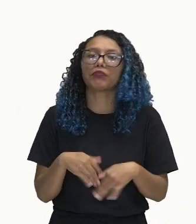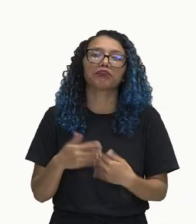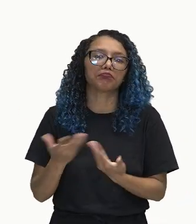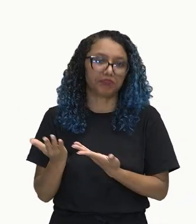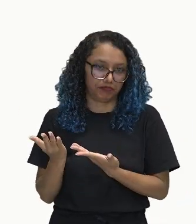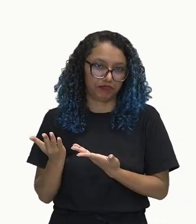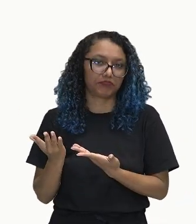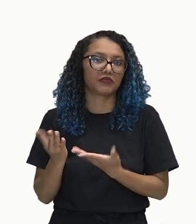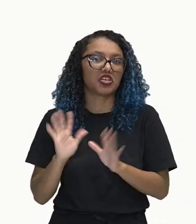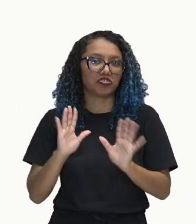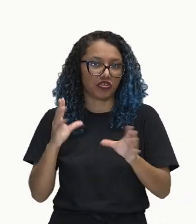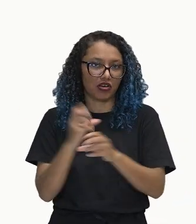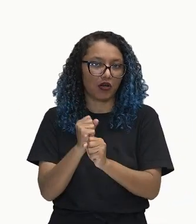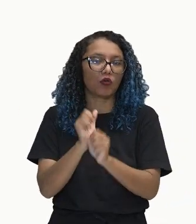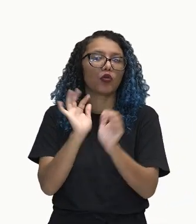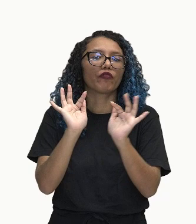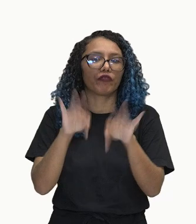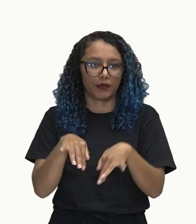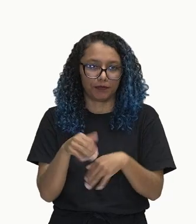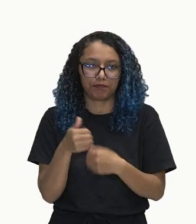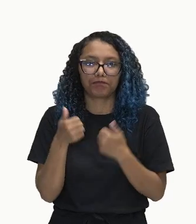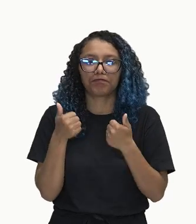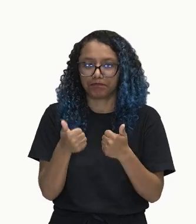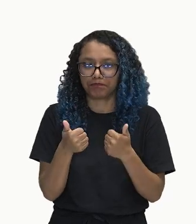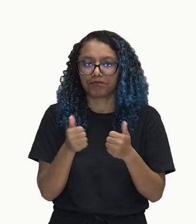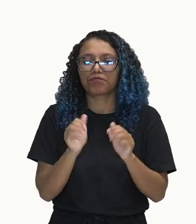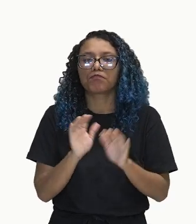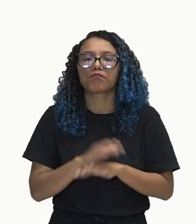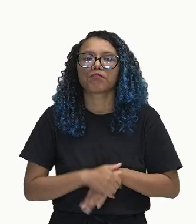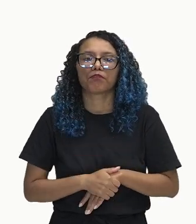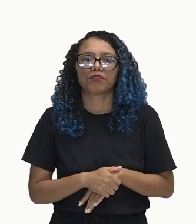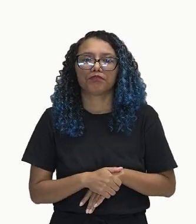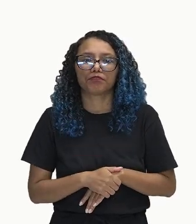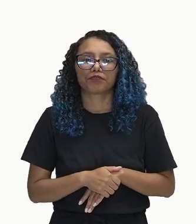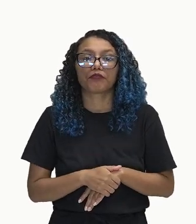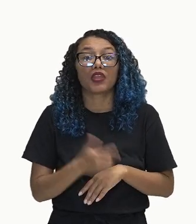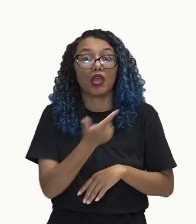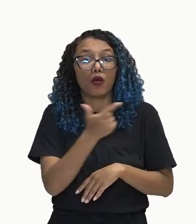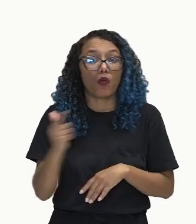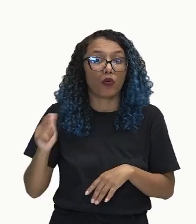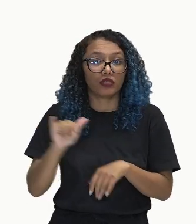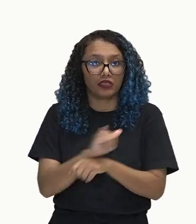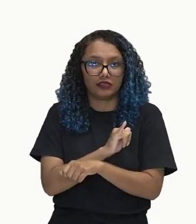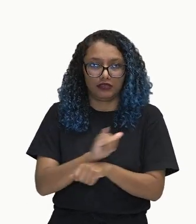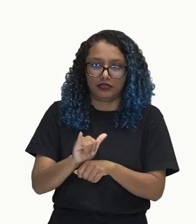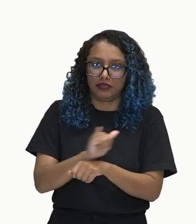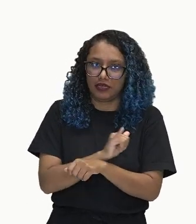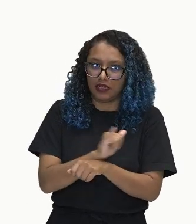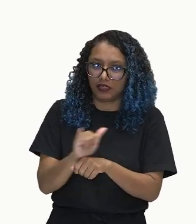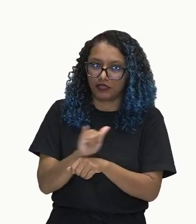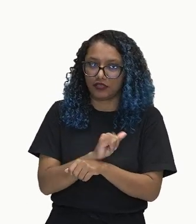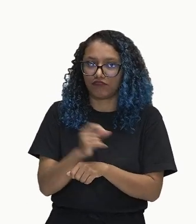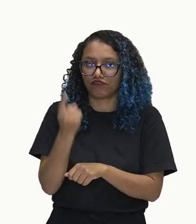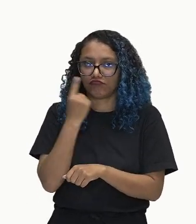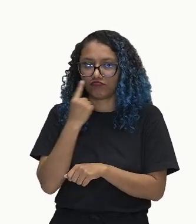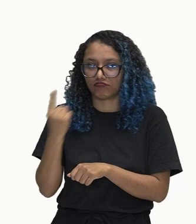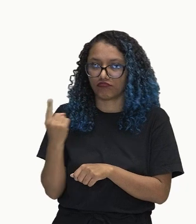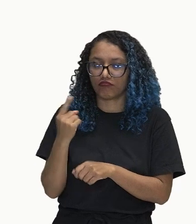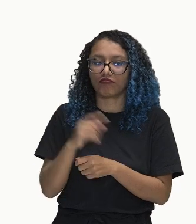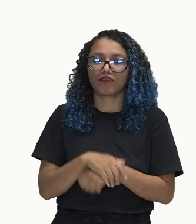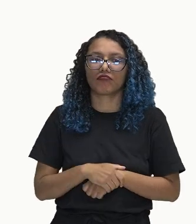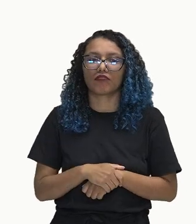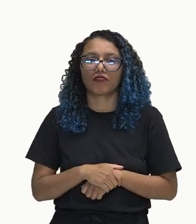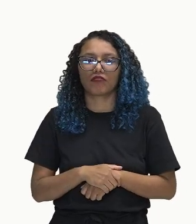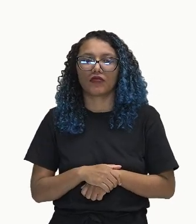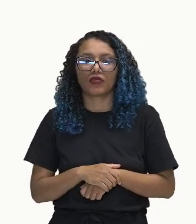nossa expressão. Então, aqui é uma outra maneira de você reescrever essa expressão a